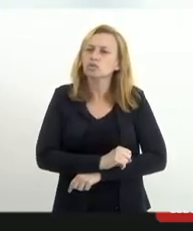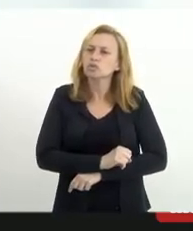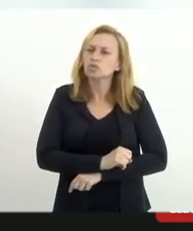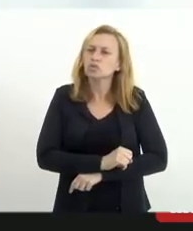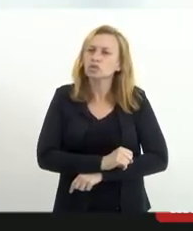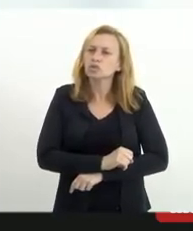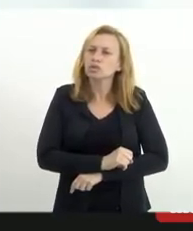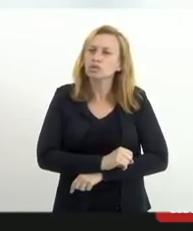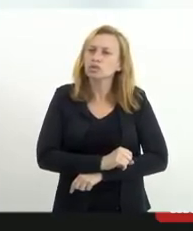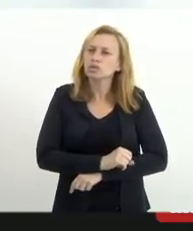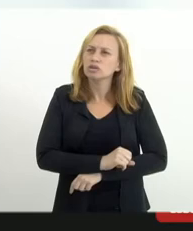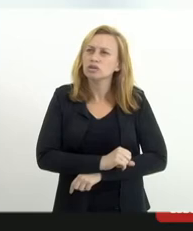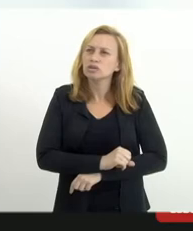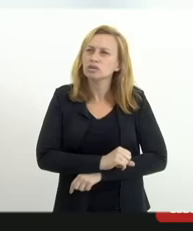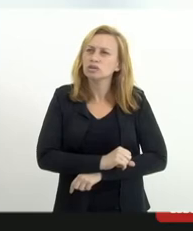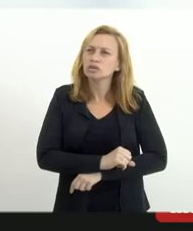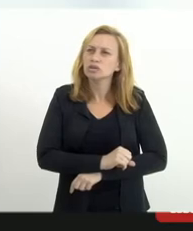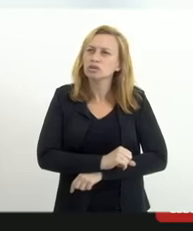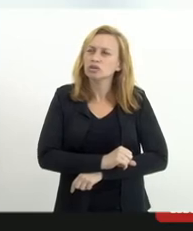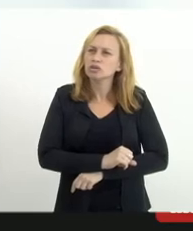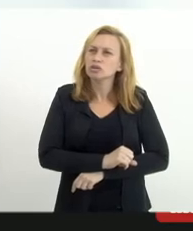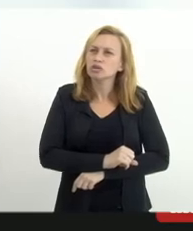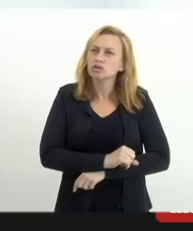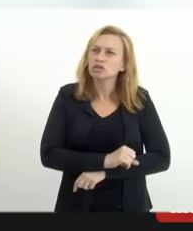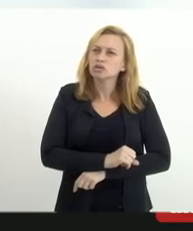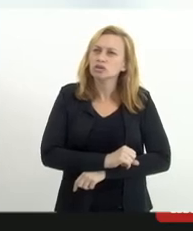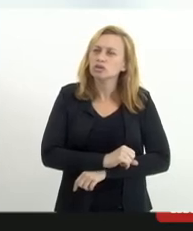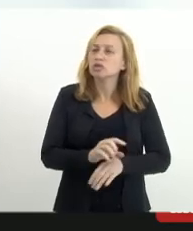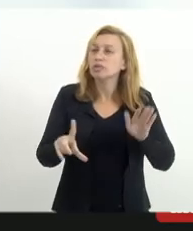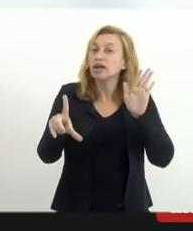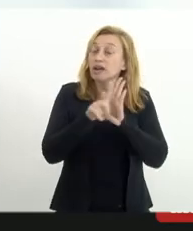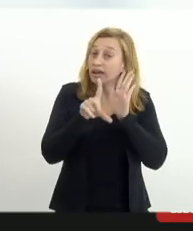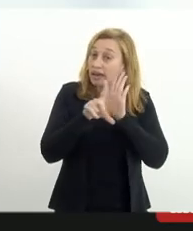consoante, deixa eu ler aqui a legislação,